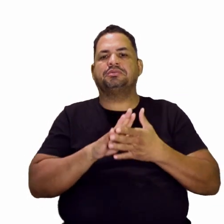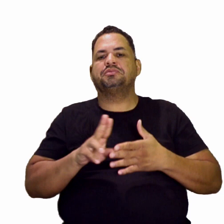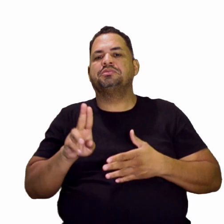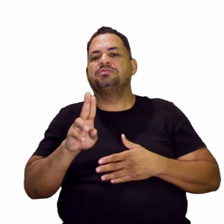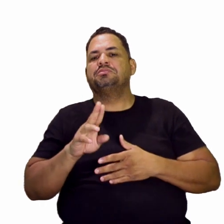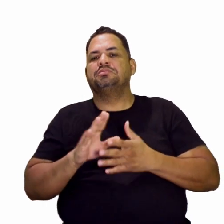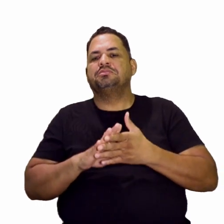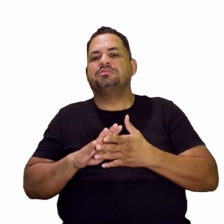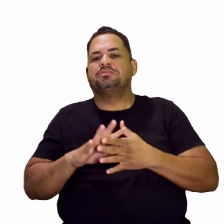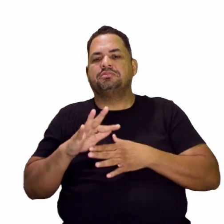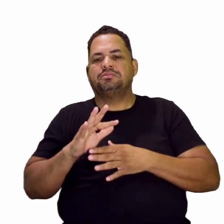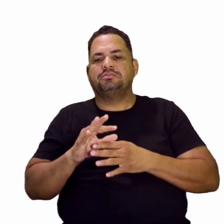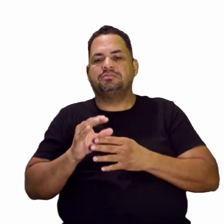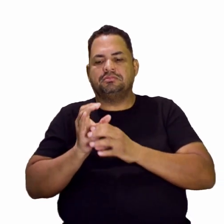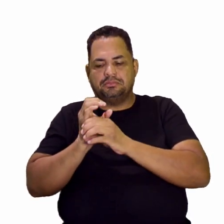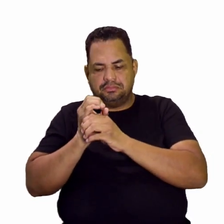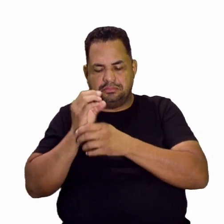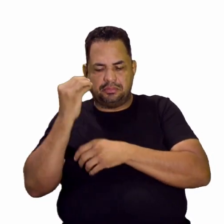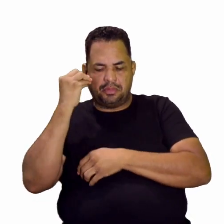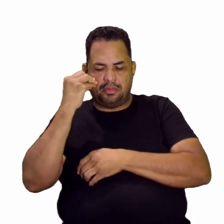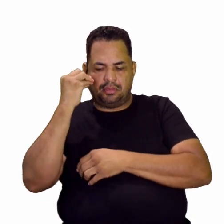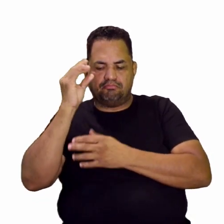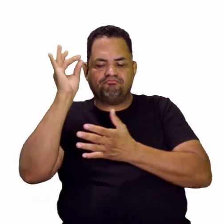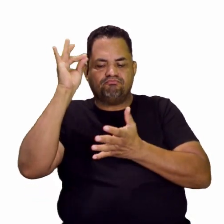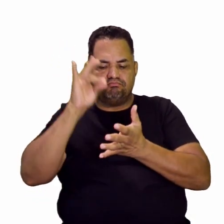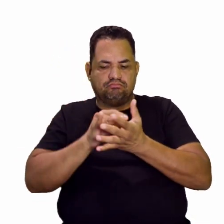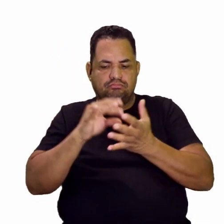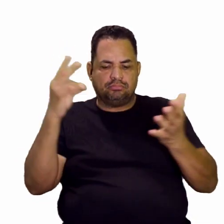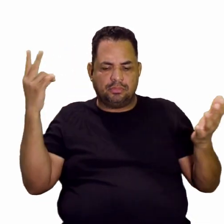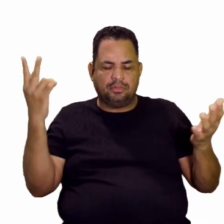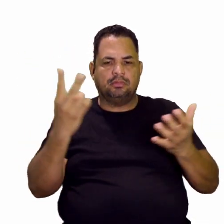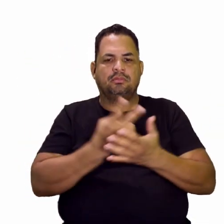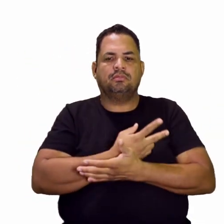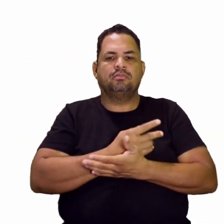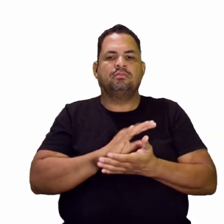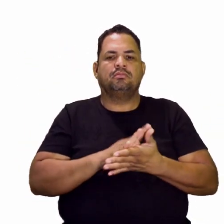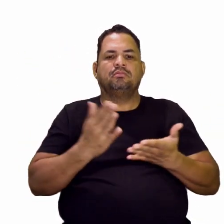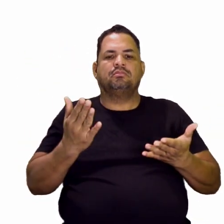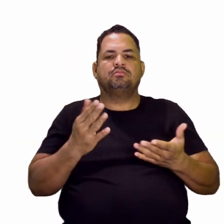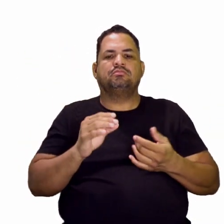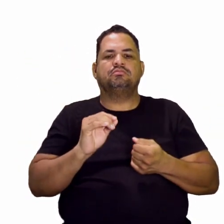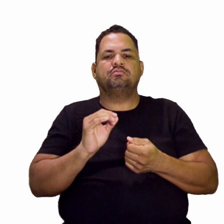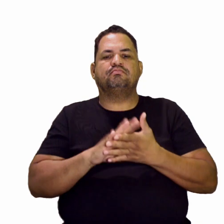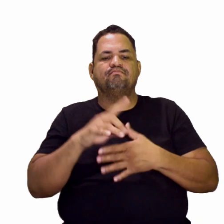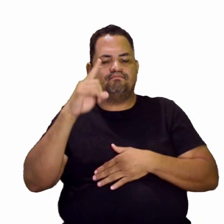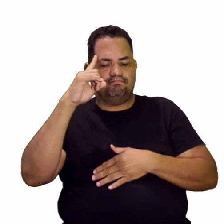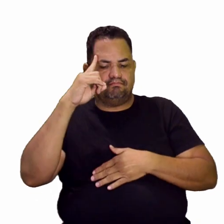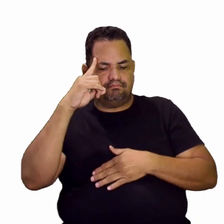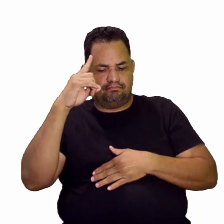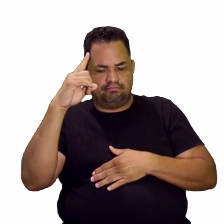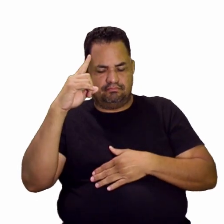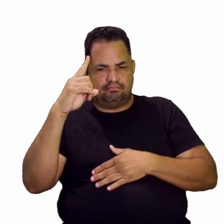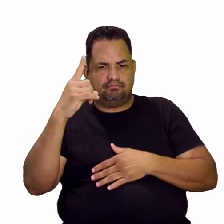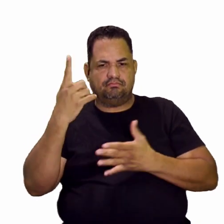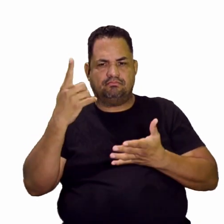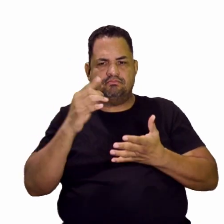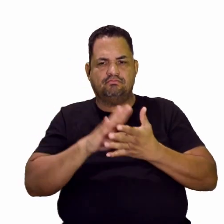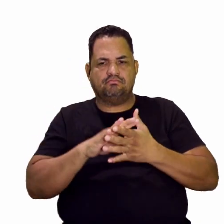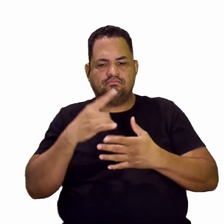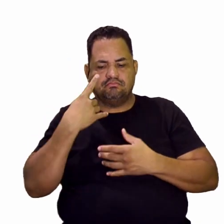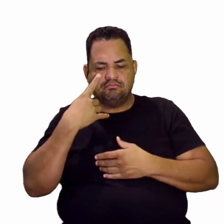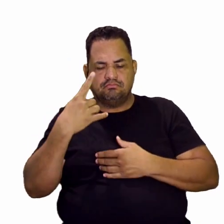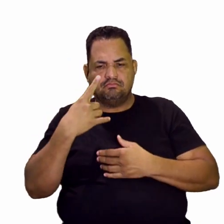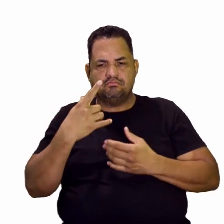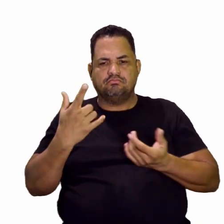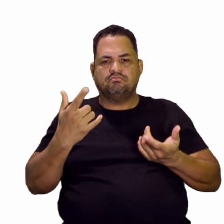experiências, você confirmou que aquilo acontece. De fato, aquilo que você pensou lá na